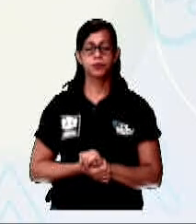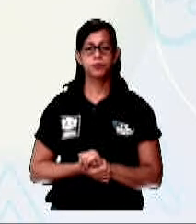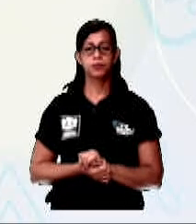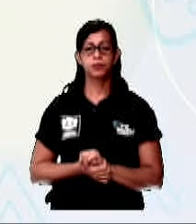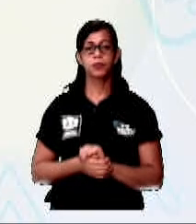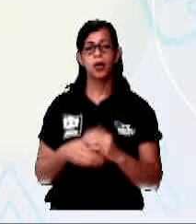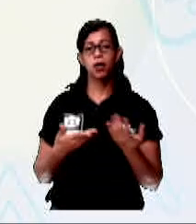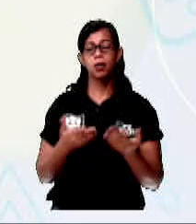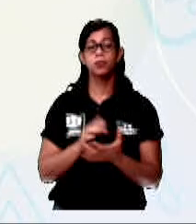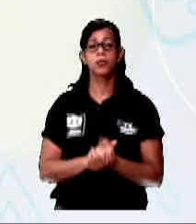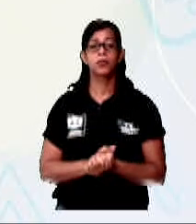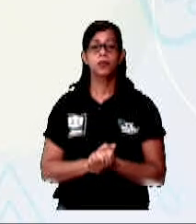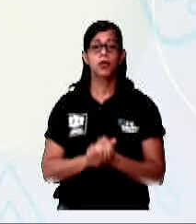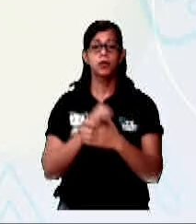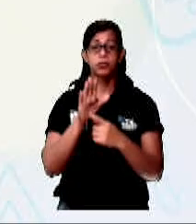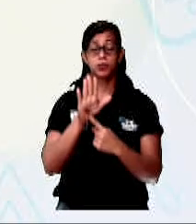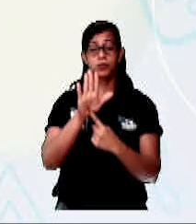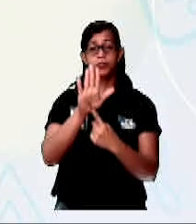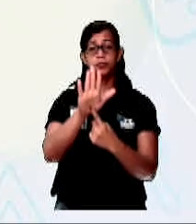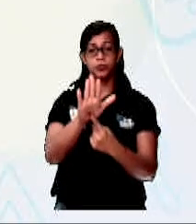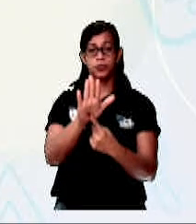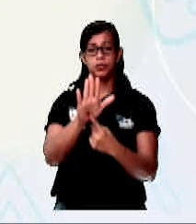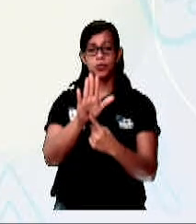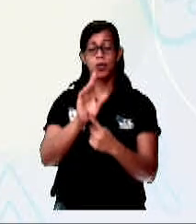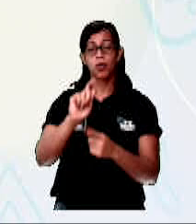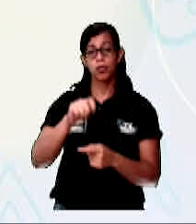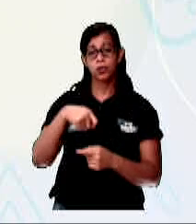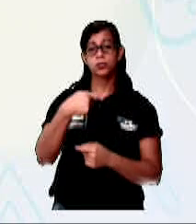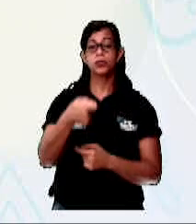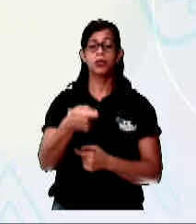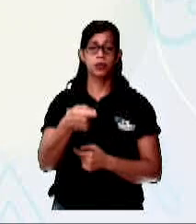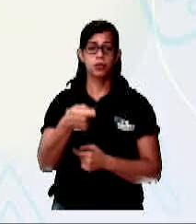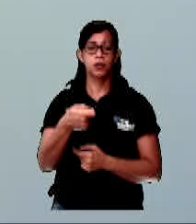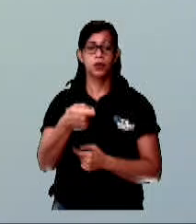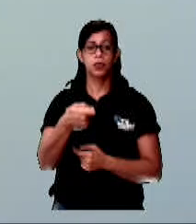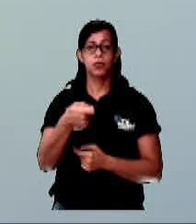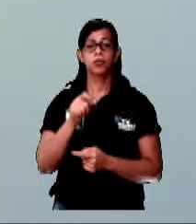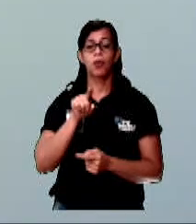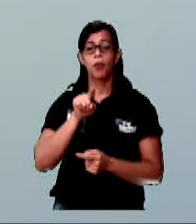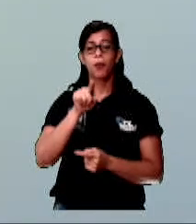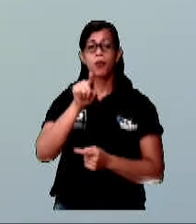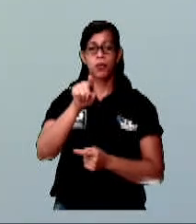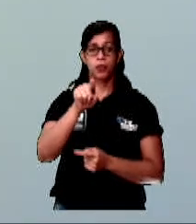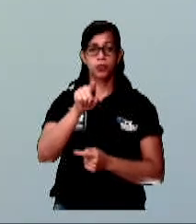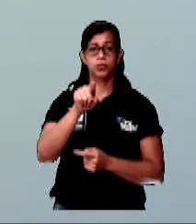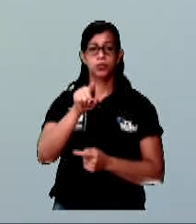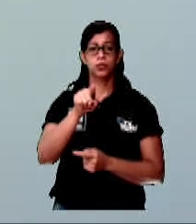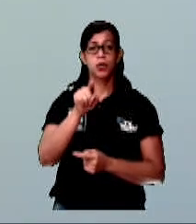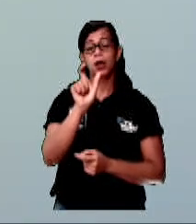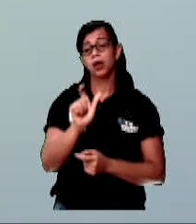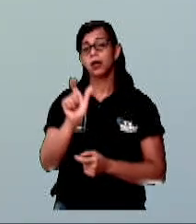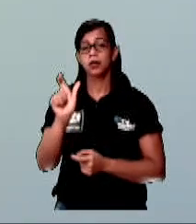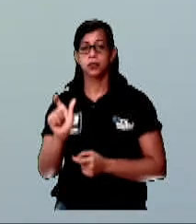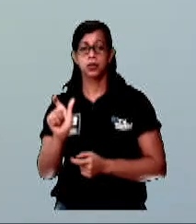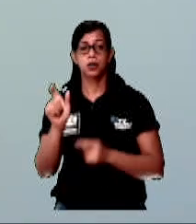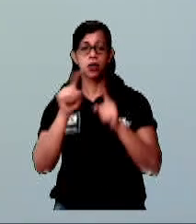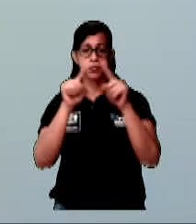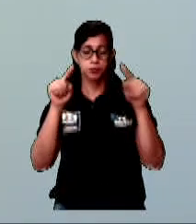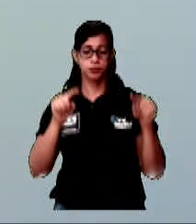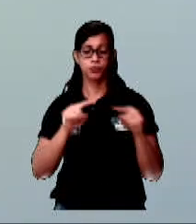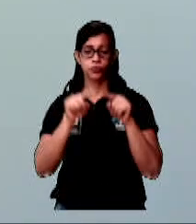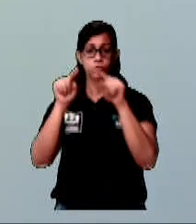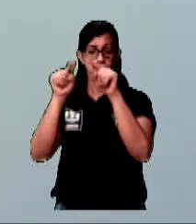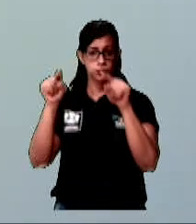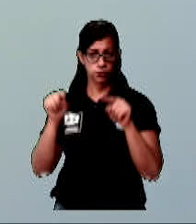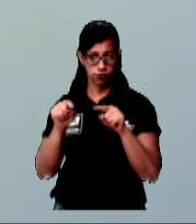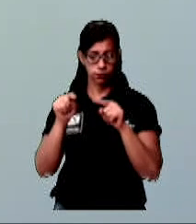a representação dos sinais quando a gente estiver colocando os pontos em cada um desses quadrantes. O que é que